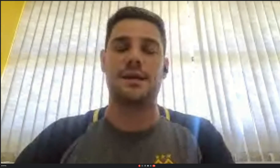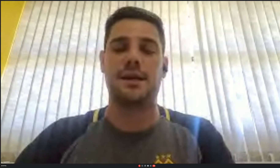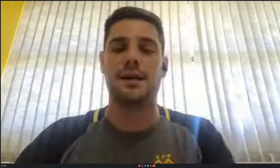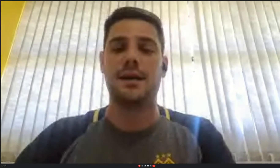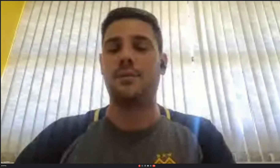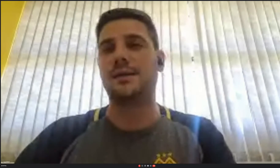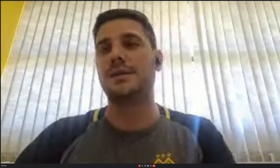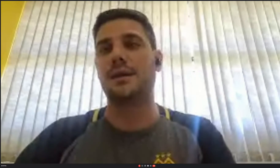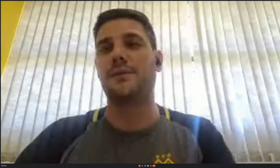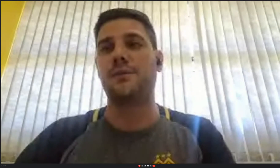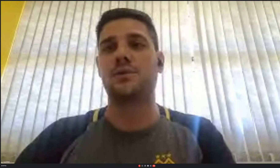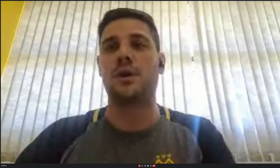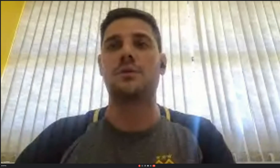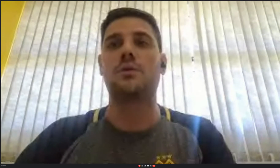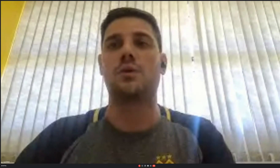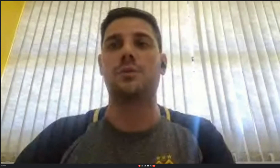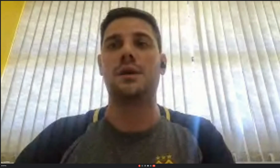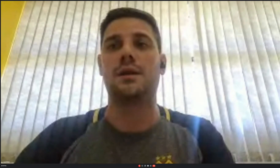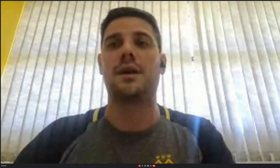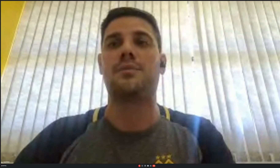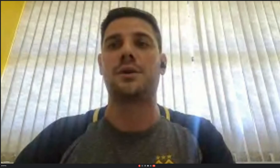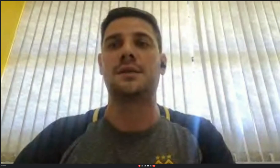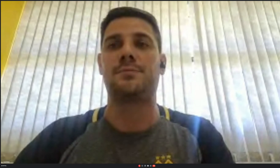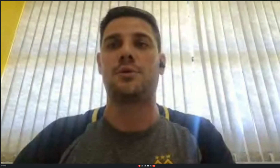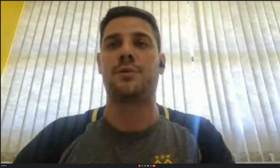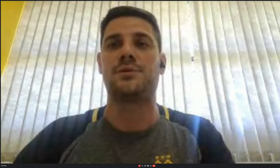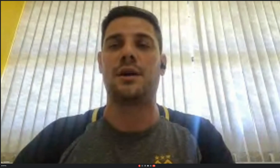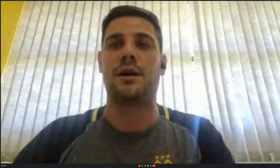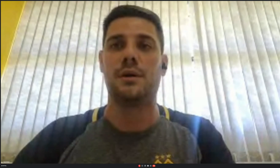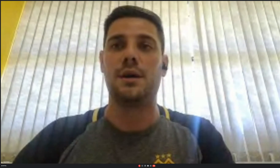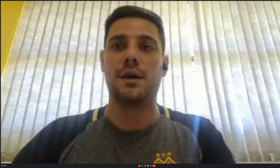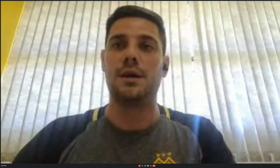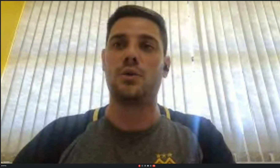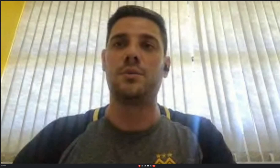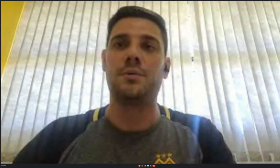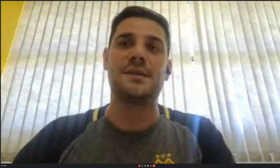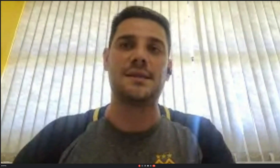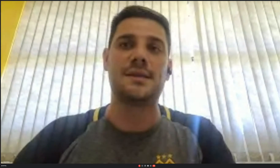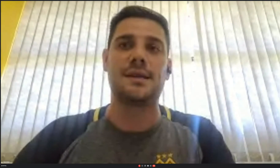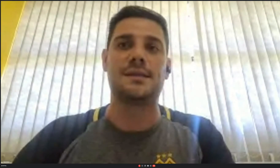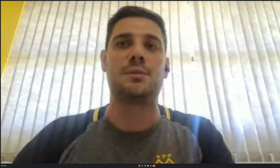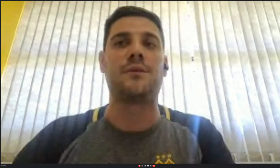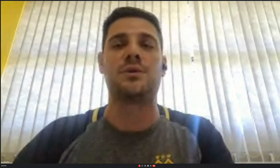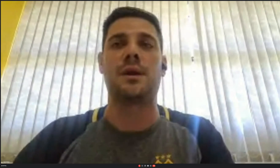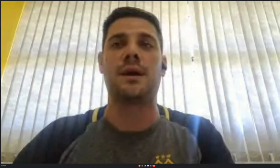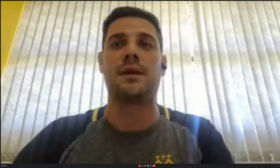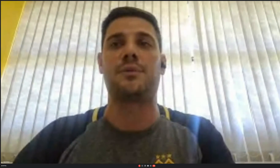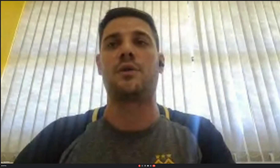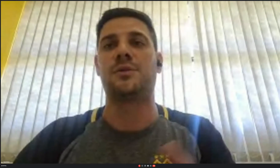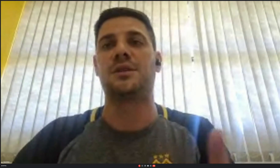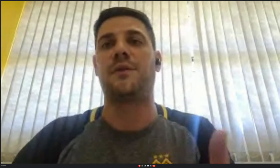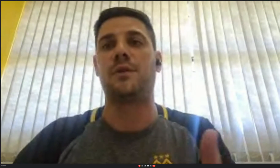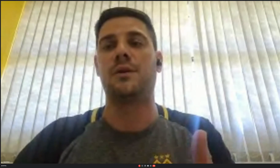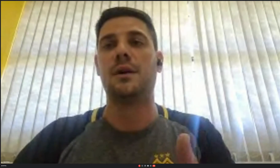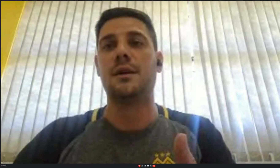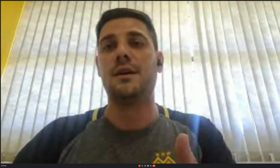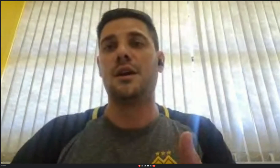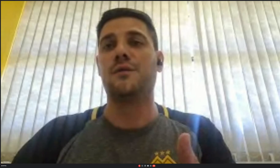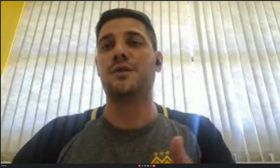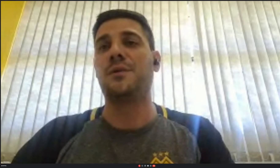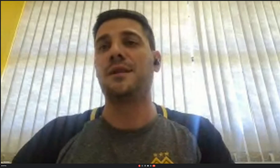questão financeira, né? Mas ele ser funcionário do clube também é importante para o profissional, e o clube precisa ter esse tipo de funcionário, né? Porque, como a gente